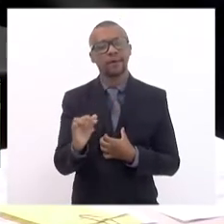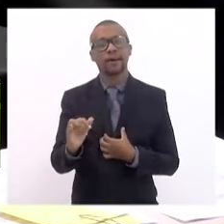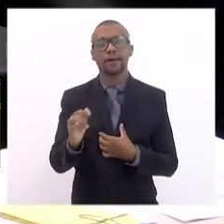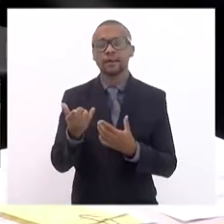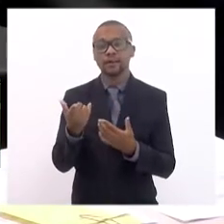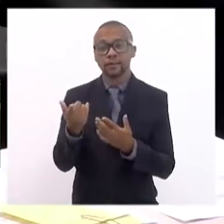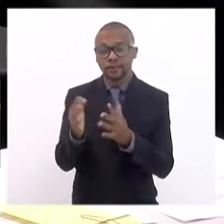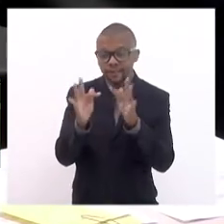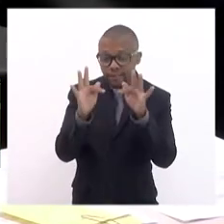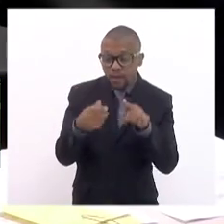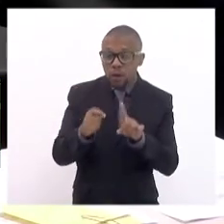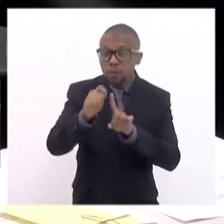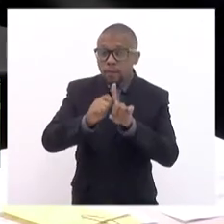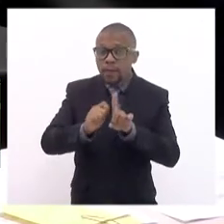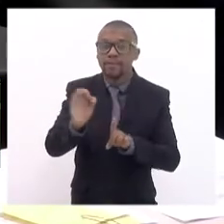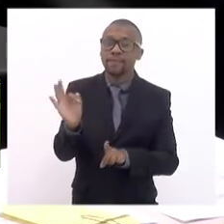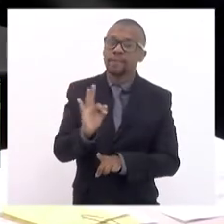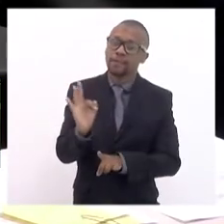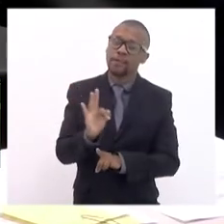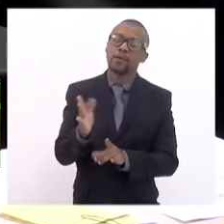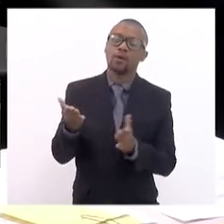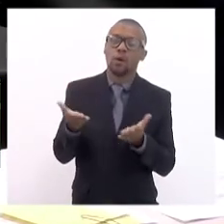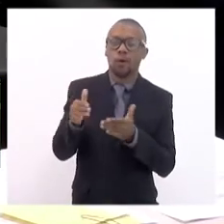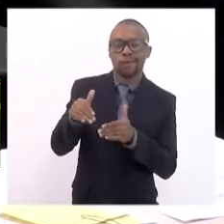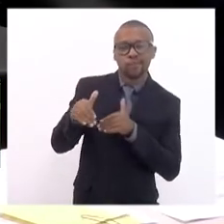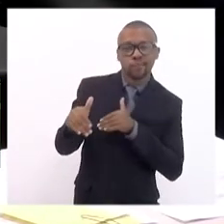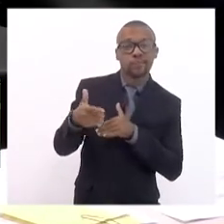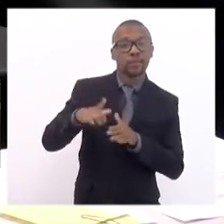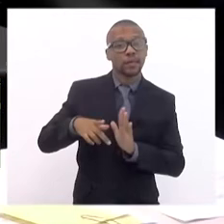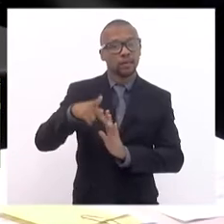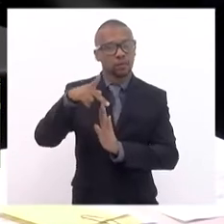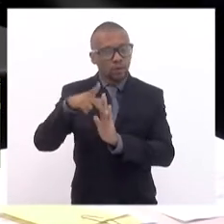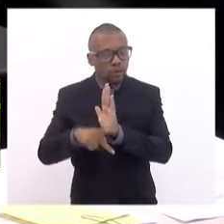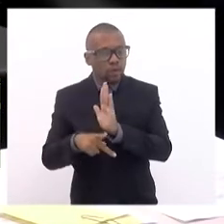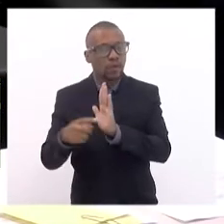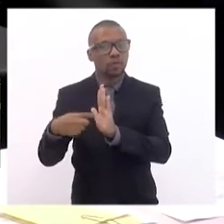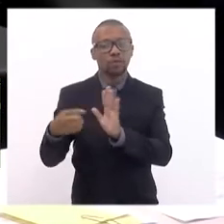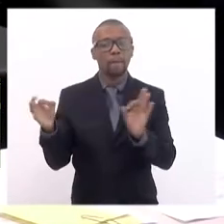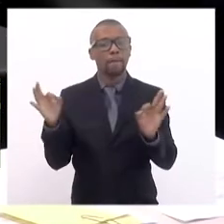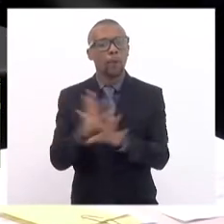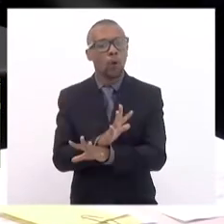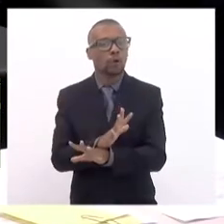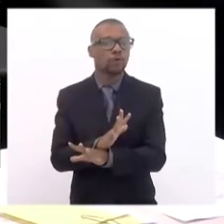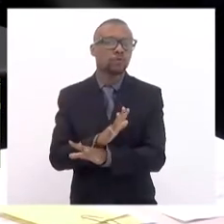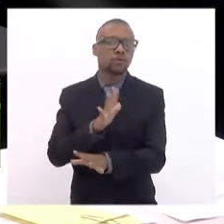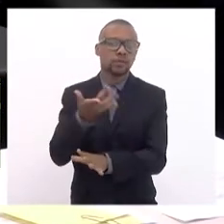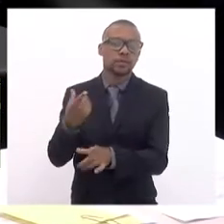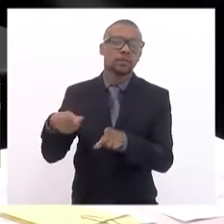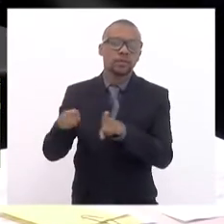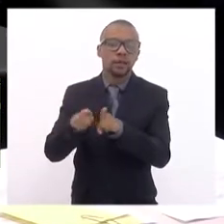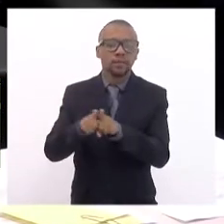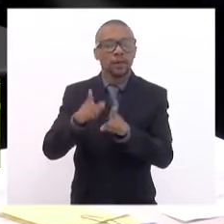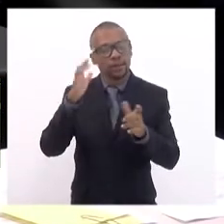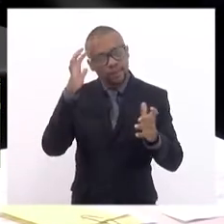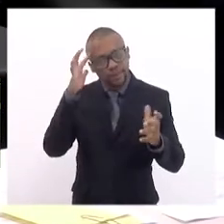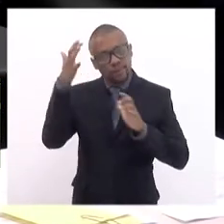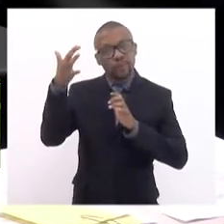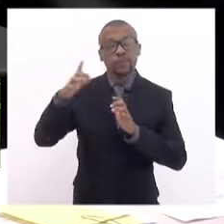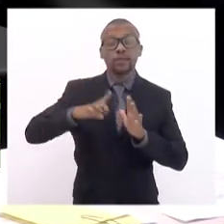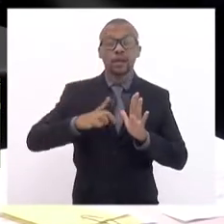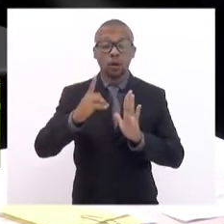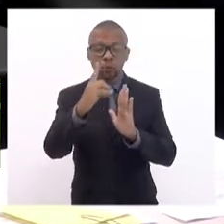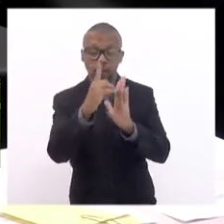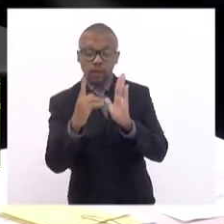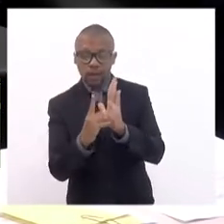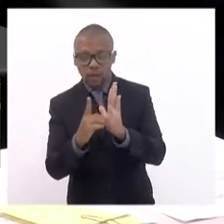terminar agora o mês de fevereiro com esse projeto, né, definido e em condições de o decreto